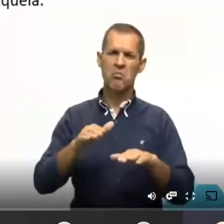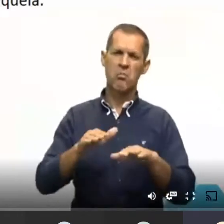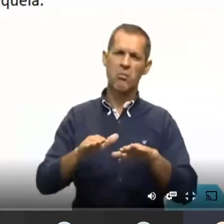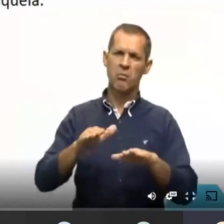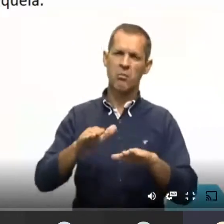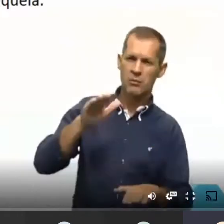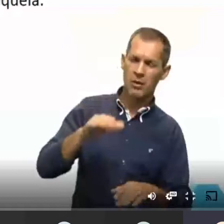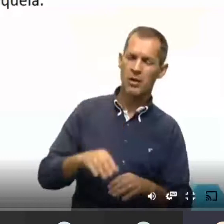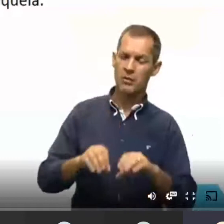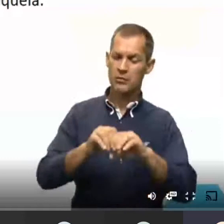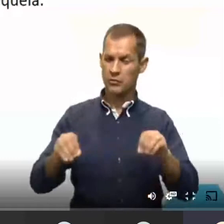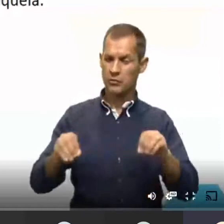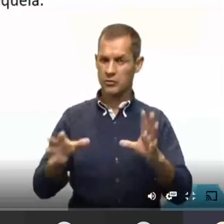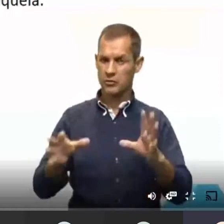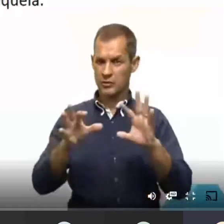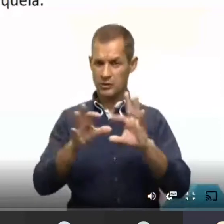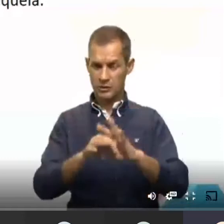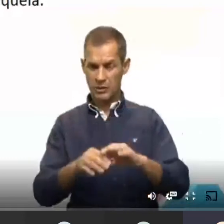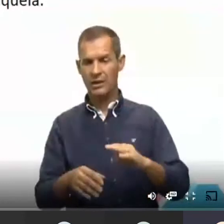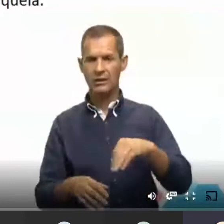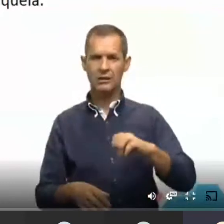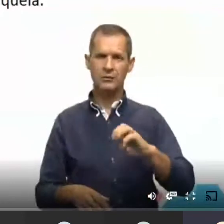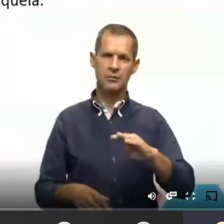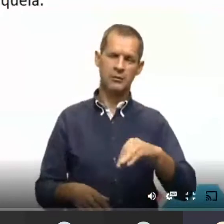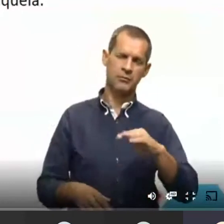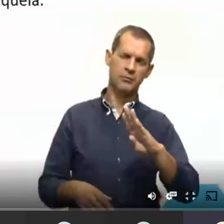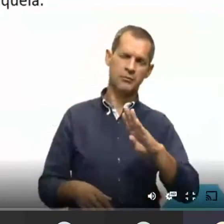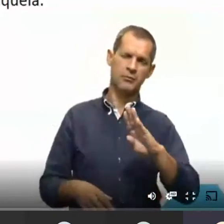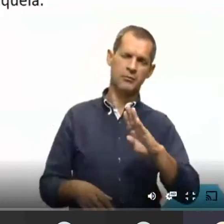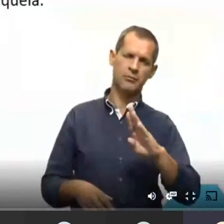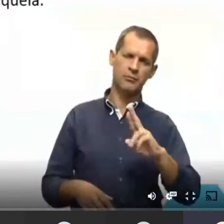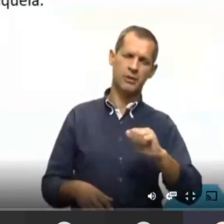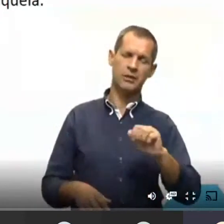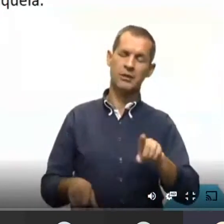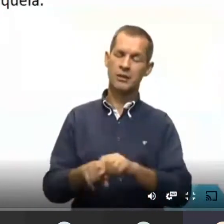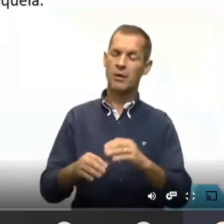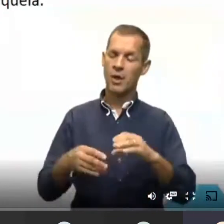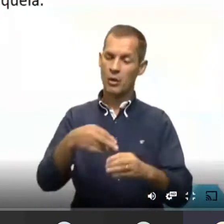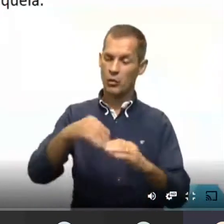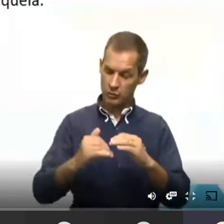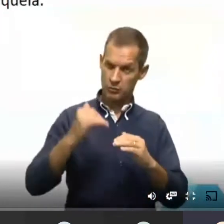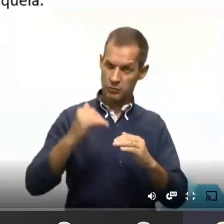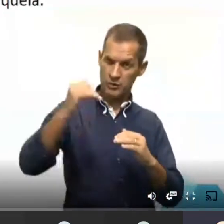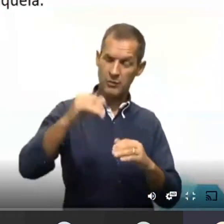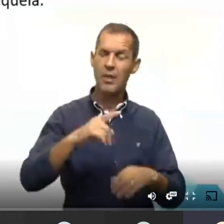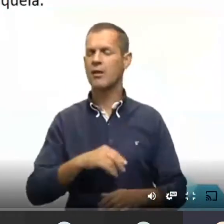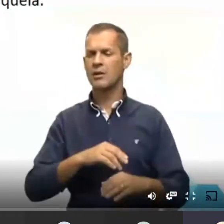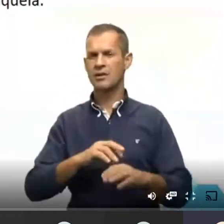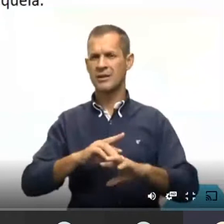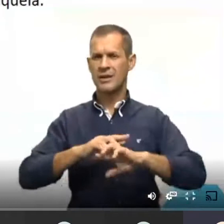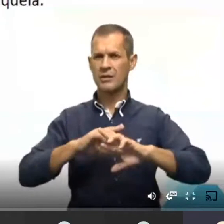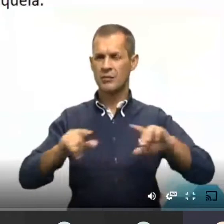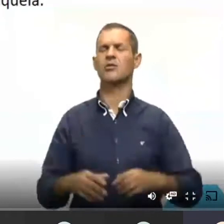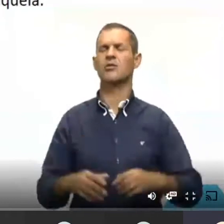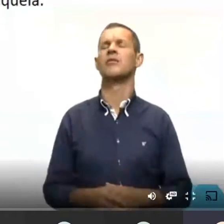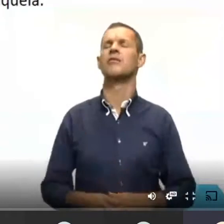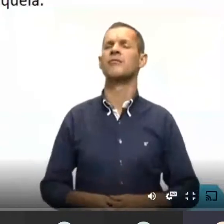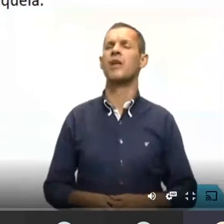para baixo do tecido conectivo ali, da membrana basal, temos núcleos mais para cima. Então, há uma